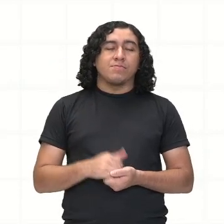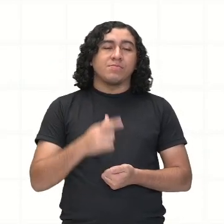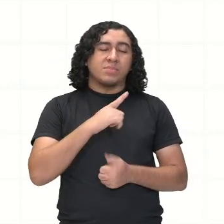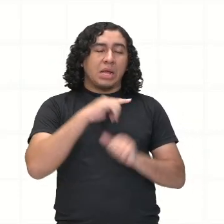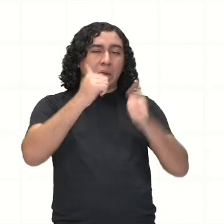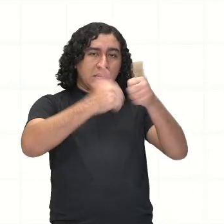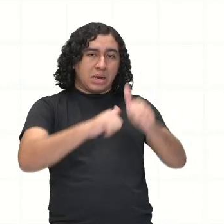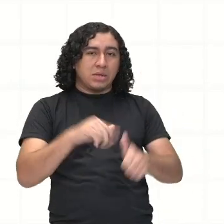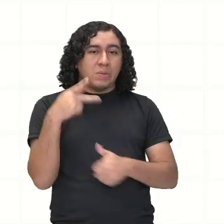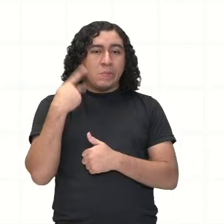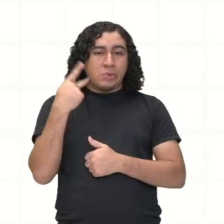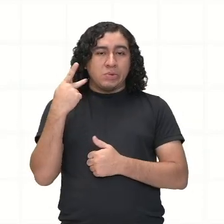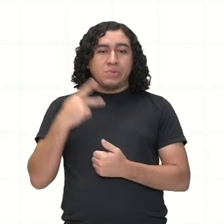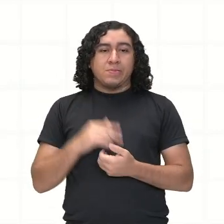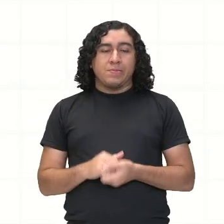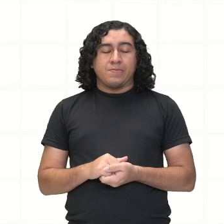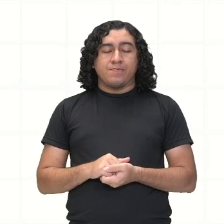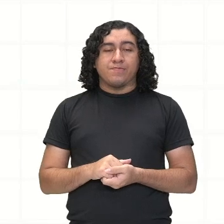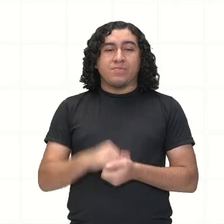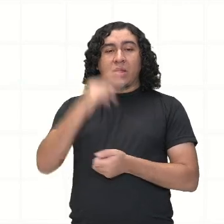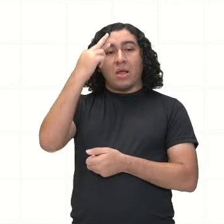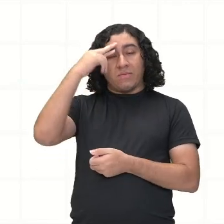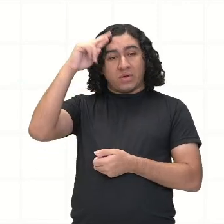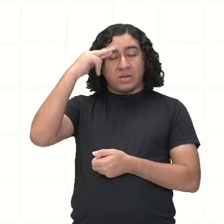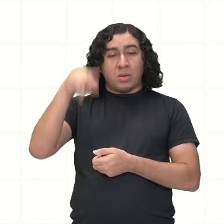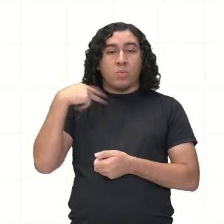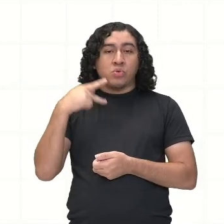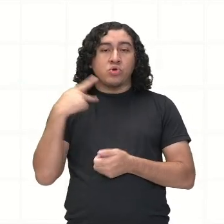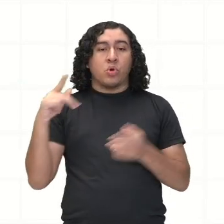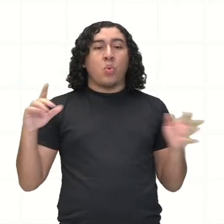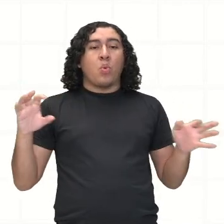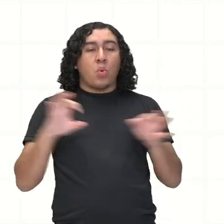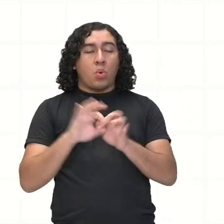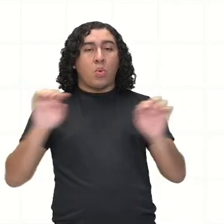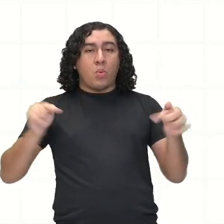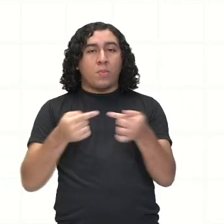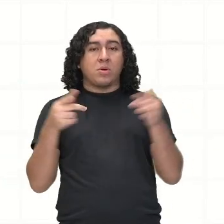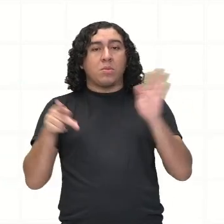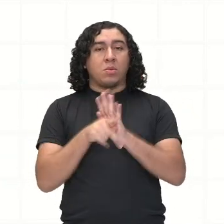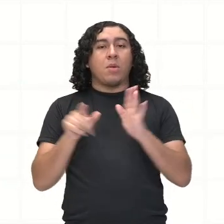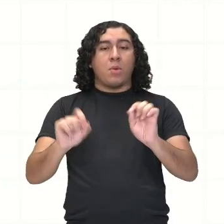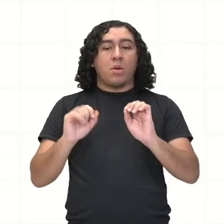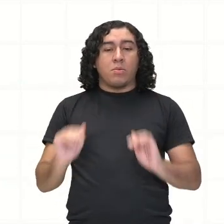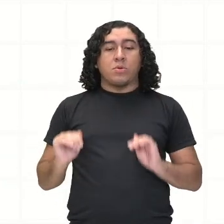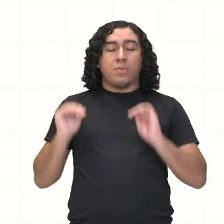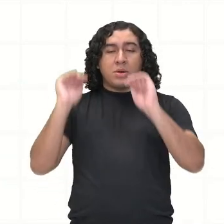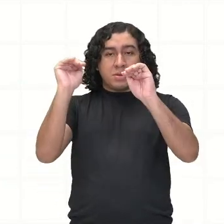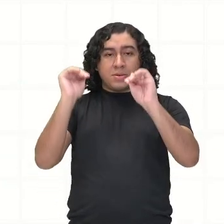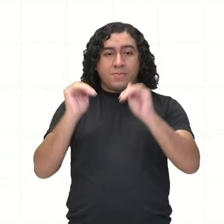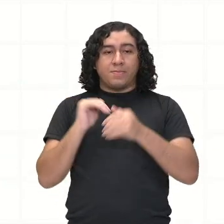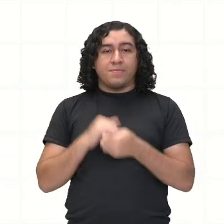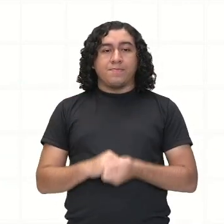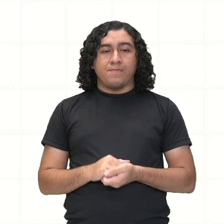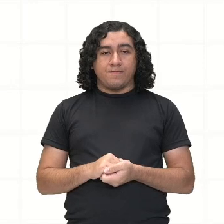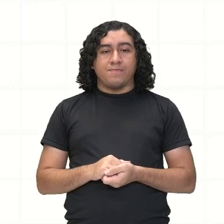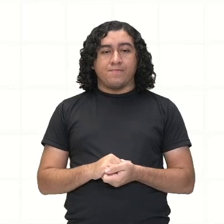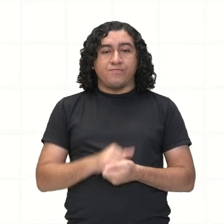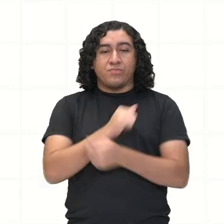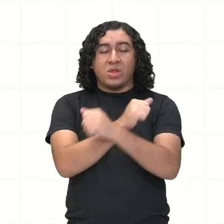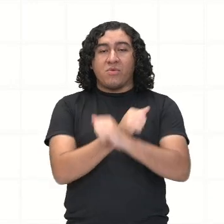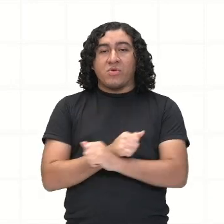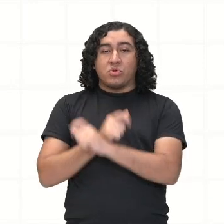a política. Reflexão política está ligada à questão da soberania. Defende